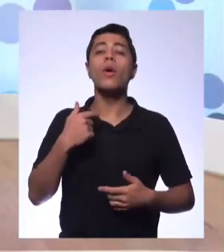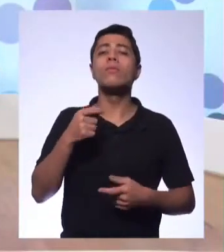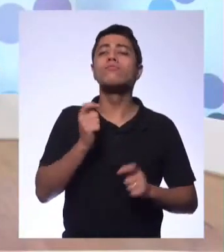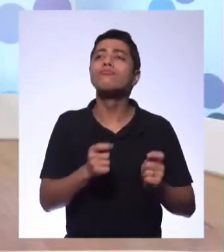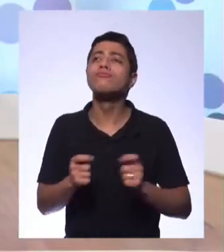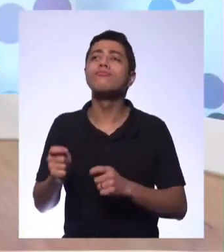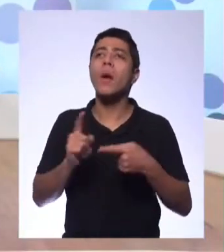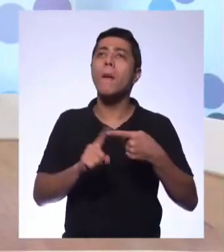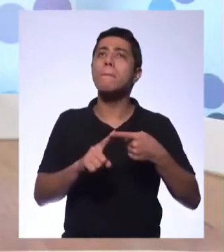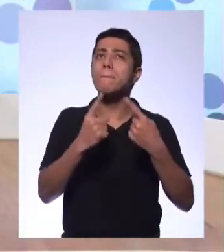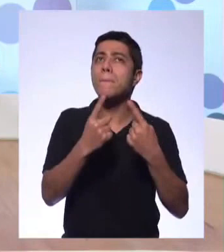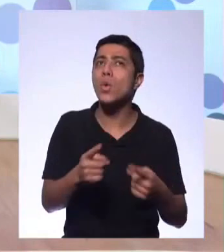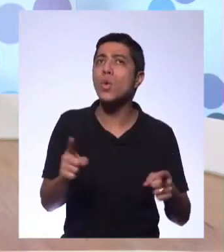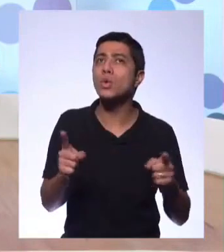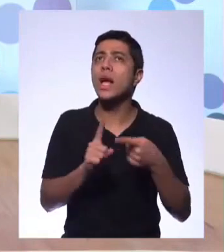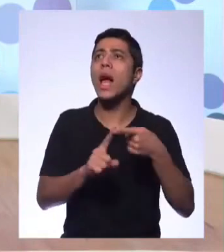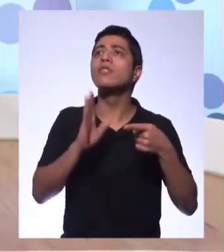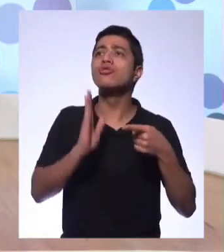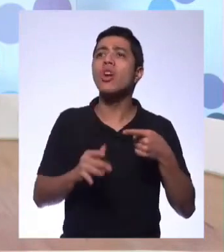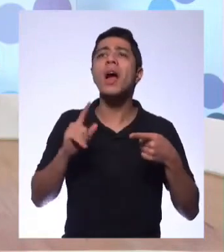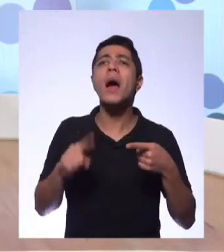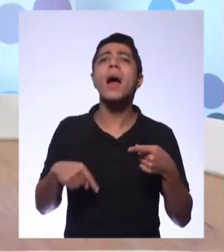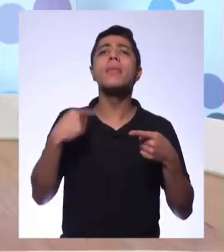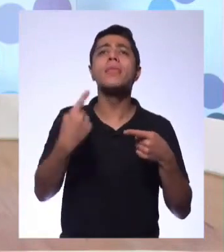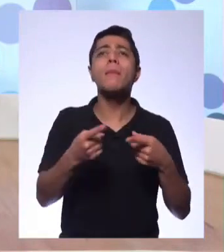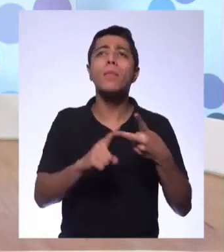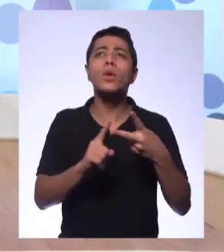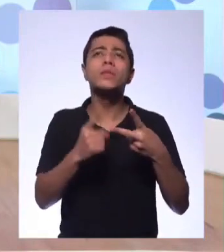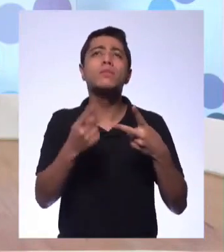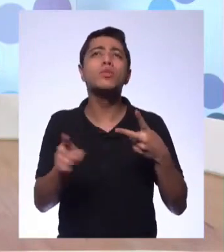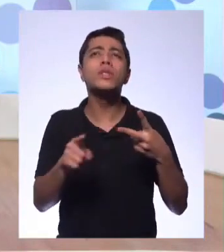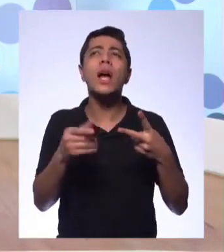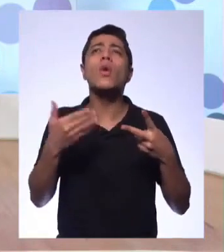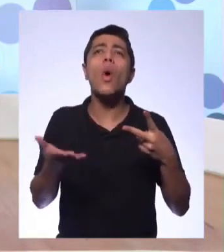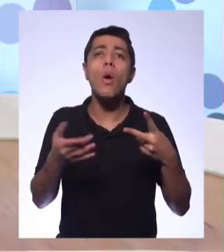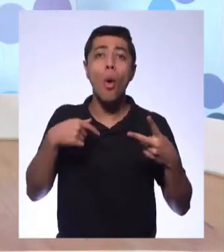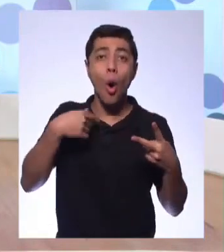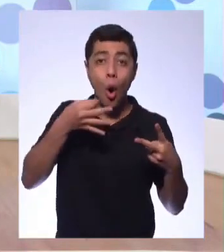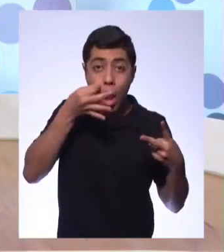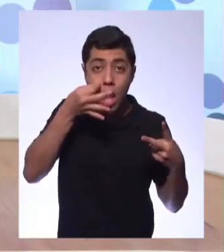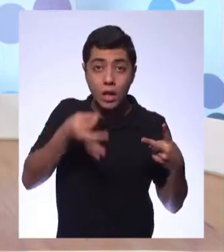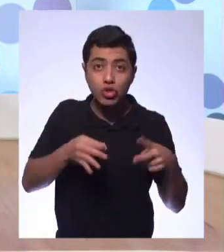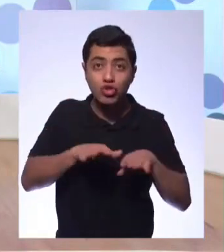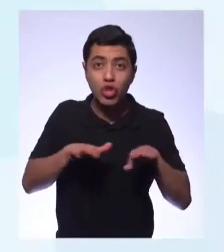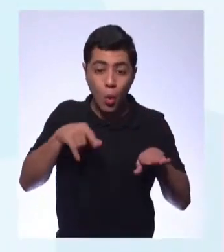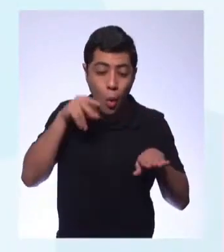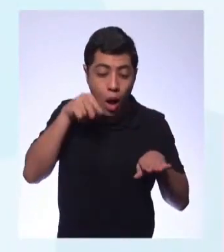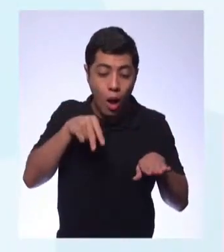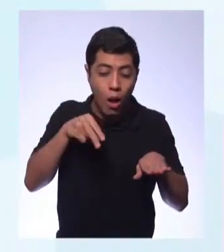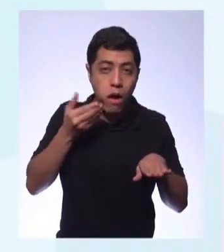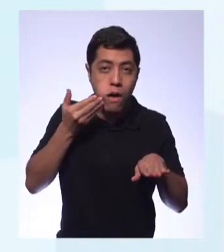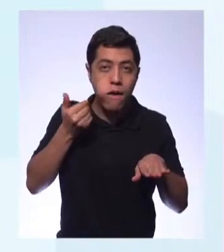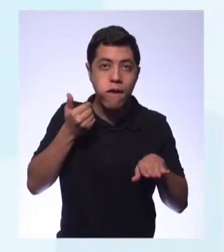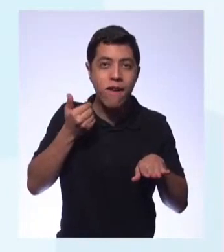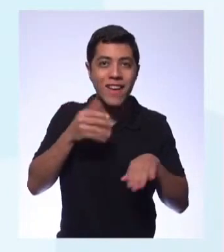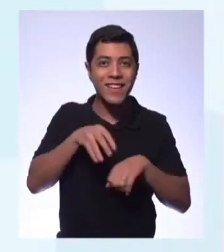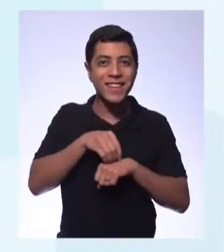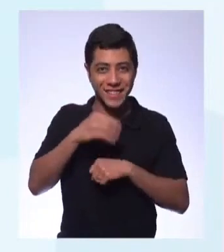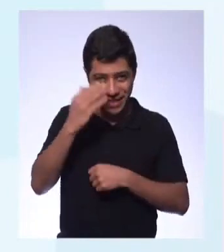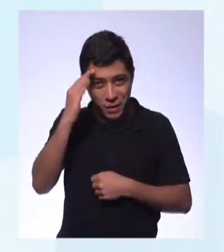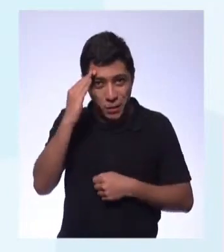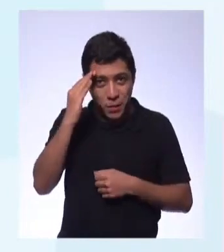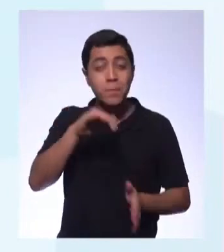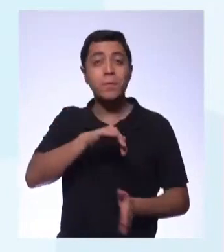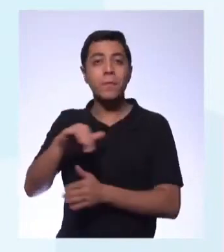Tá? Olha só, mais uma interação pelo chat, agora um minutinho para vocês falarem para nós, nesses tempos de isolamento social que a gente